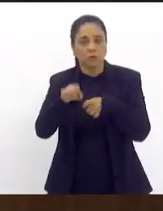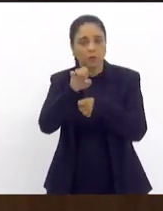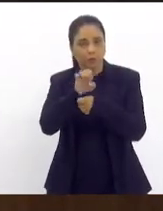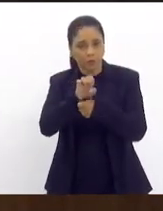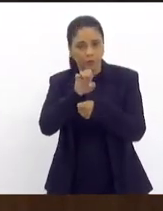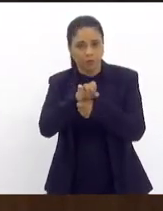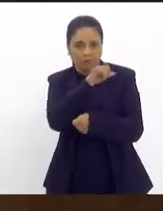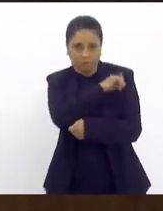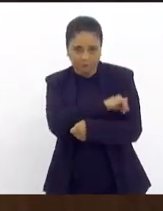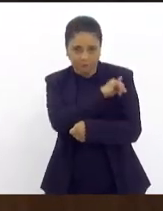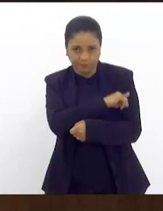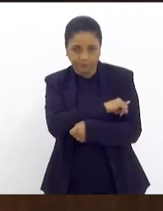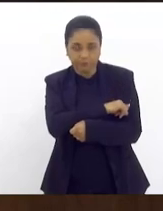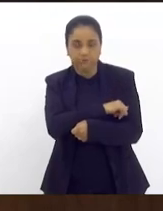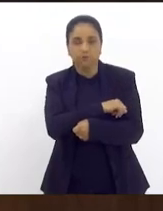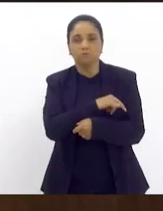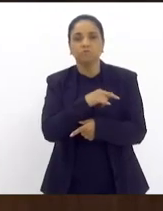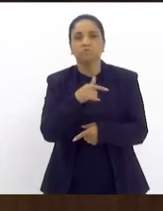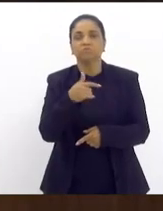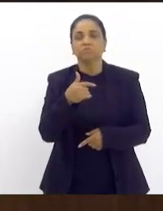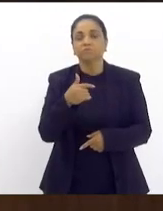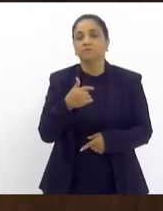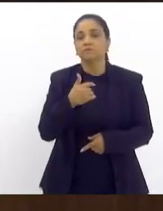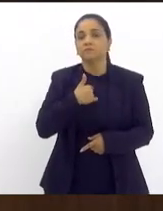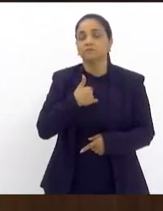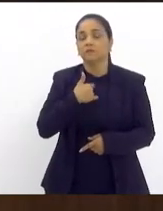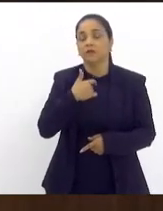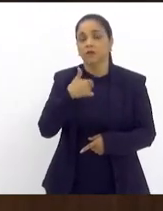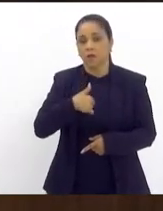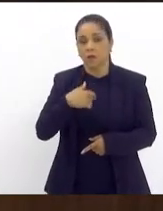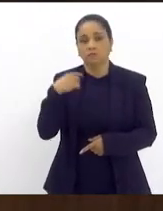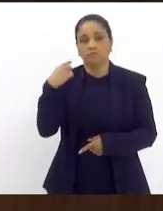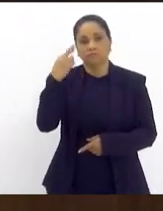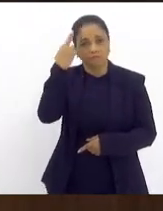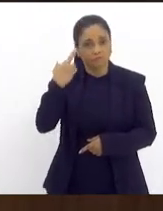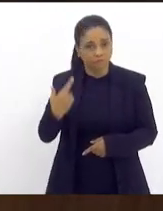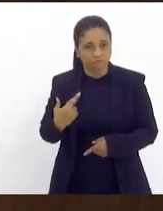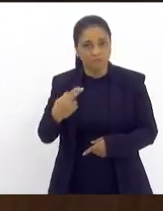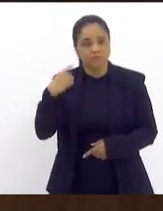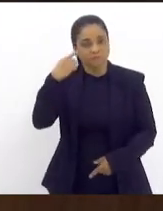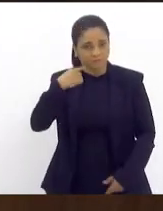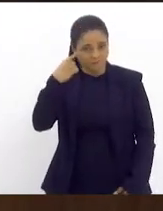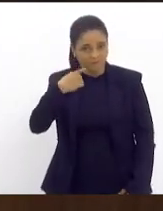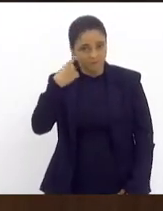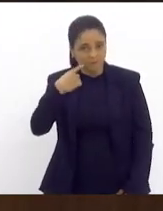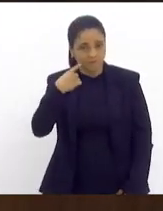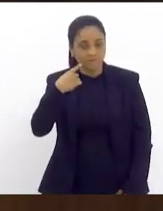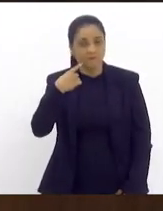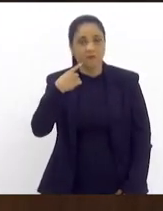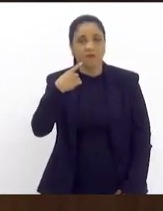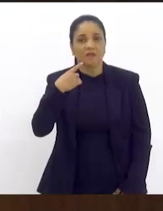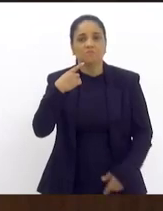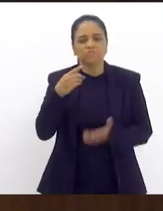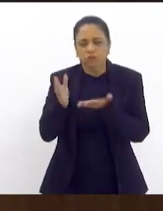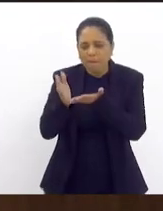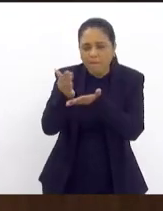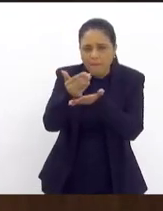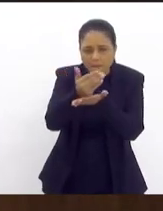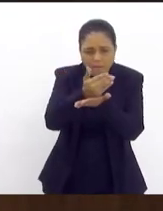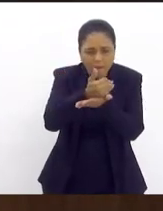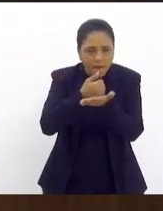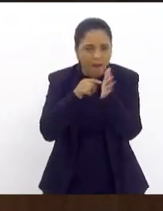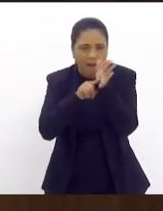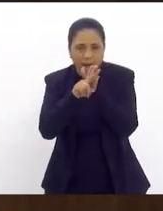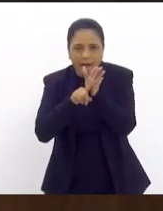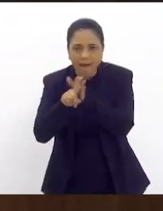Janeiro eu tive Deputado Renata Souza estudando analisando os dados da pesquisa realizada